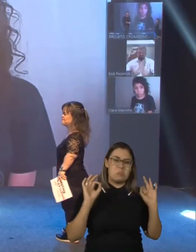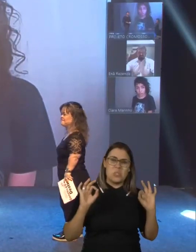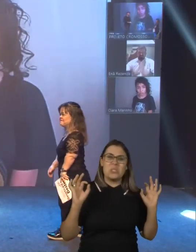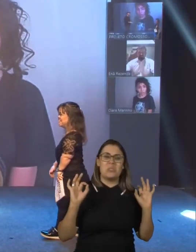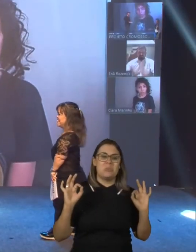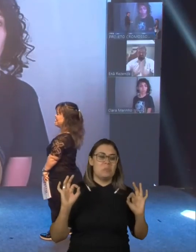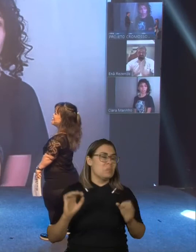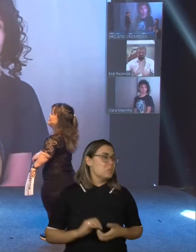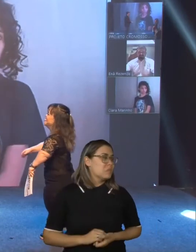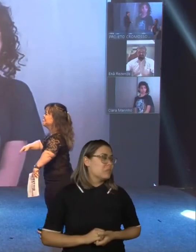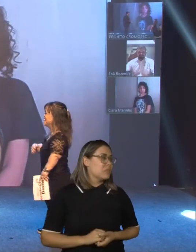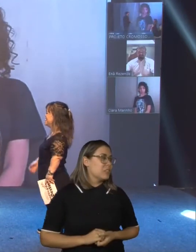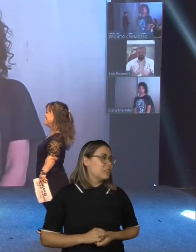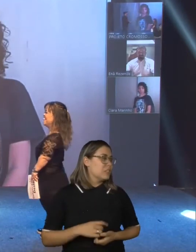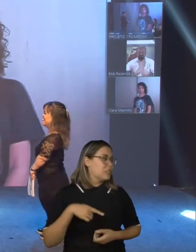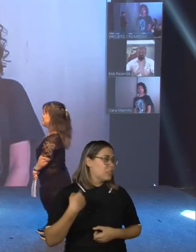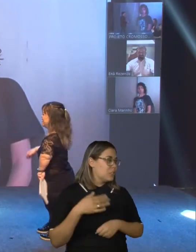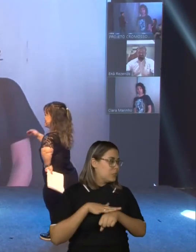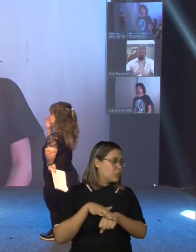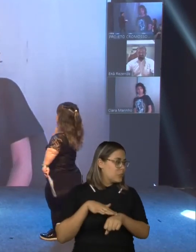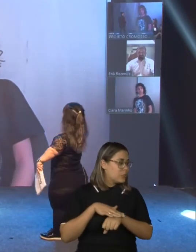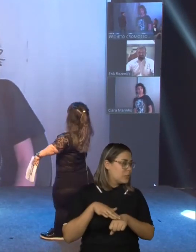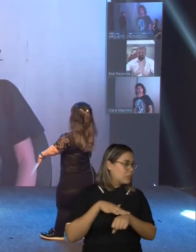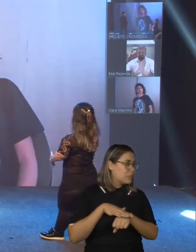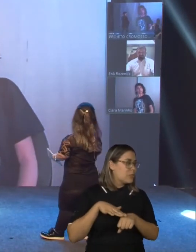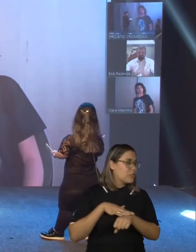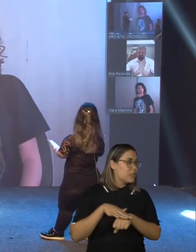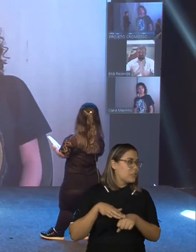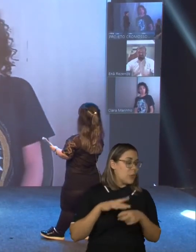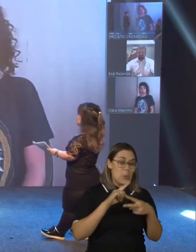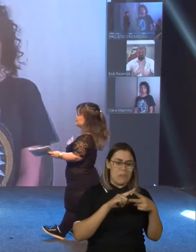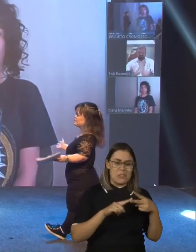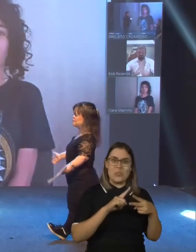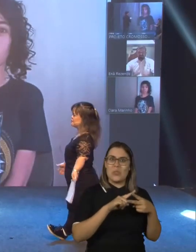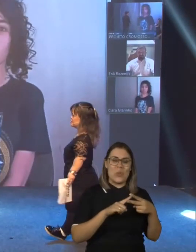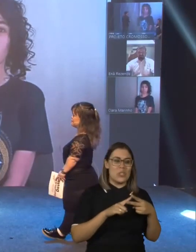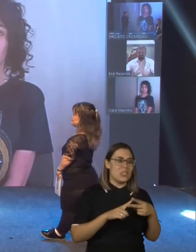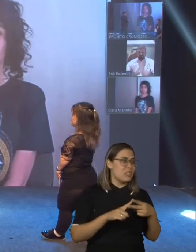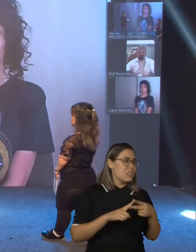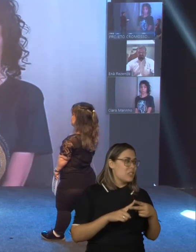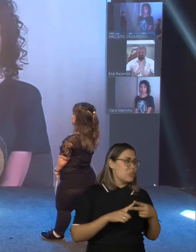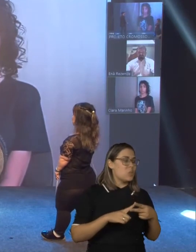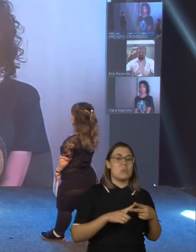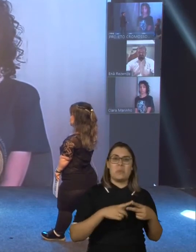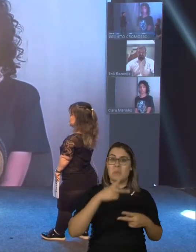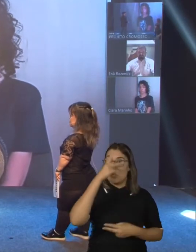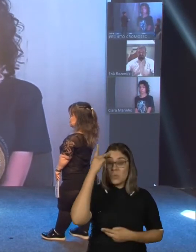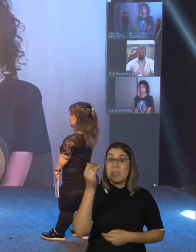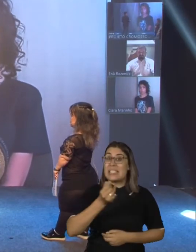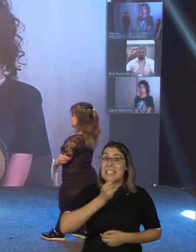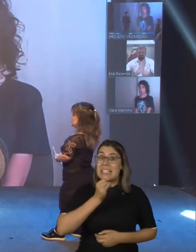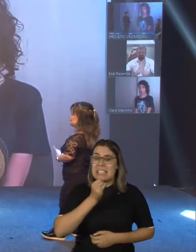Sensacional, eu e a Juliana conversamos agora com Clarinha Mar, com Enan Rezende, duas grandes vozes do nosso